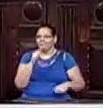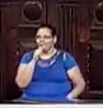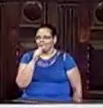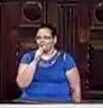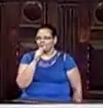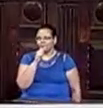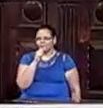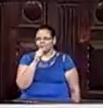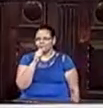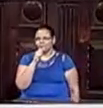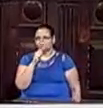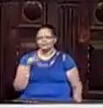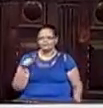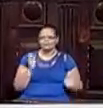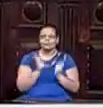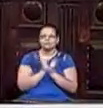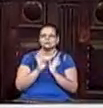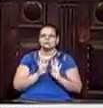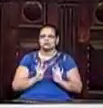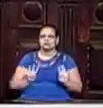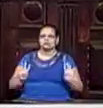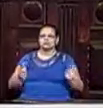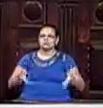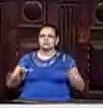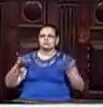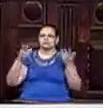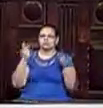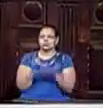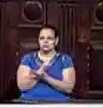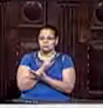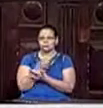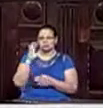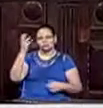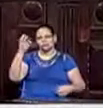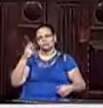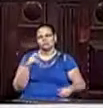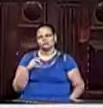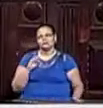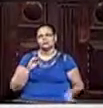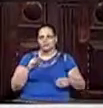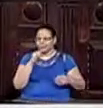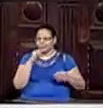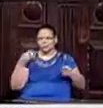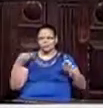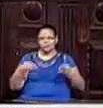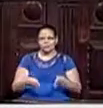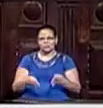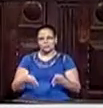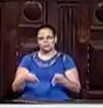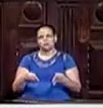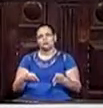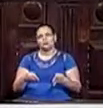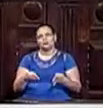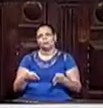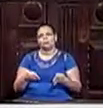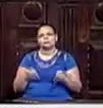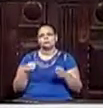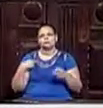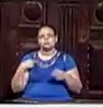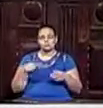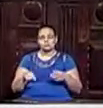essas forças-tarefas aconteçam. Inclusive, na área específica